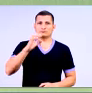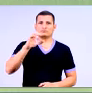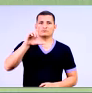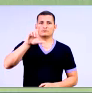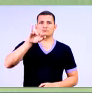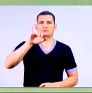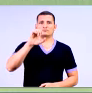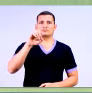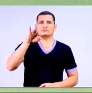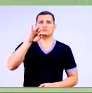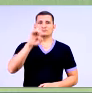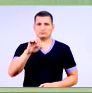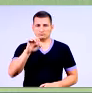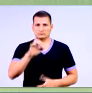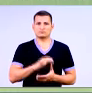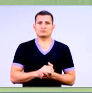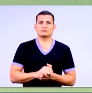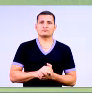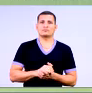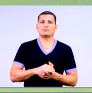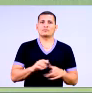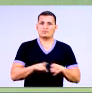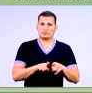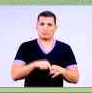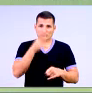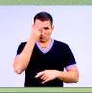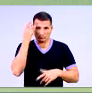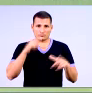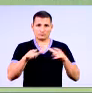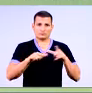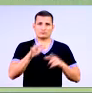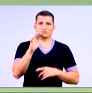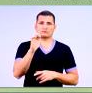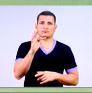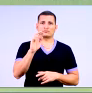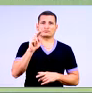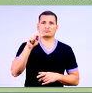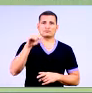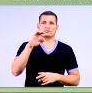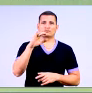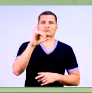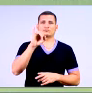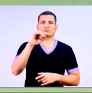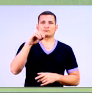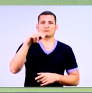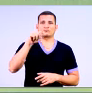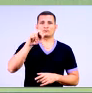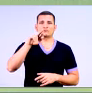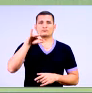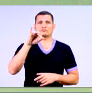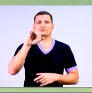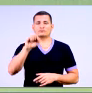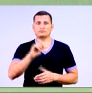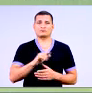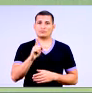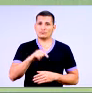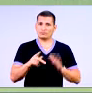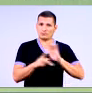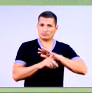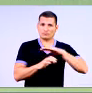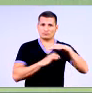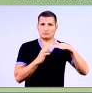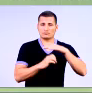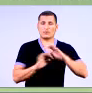os funcionários. Então, essa postura ética que nós estamos trazendo aqui é da empresa, ou seja, quais são os valores